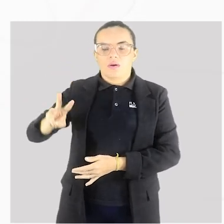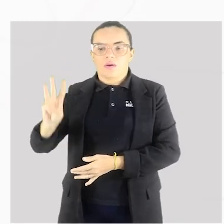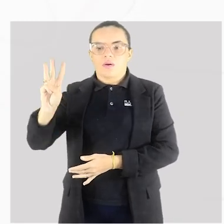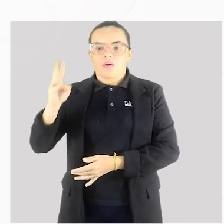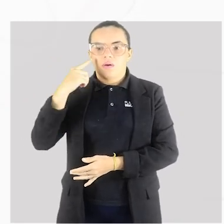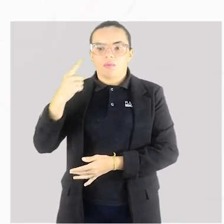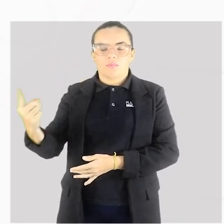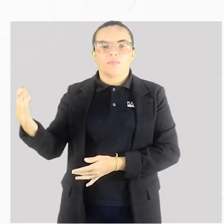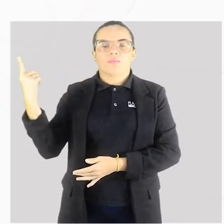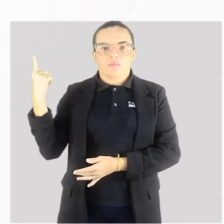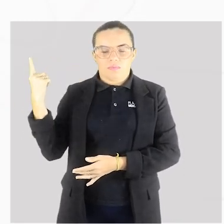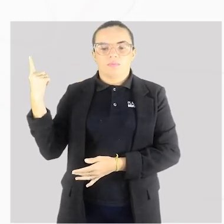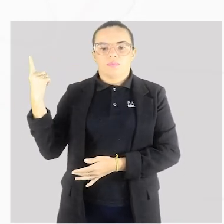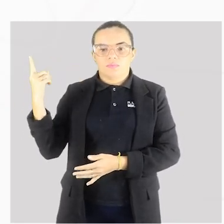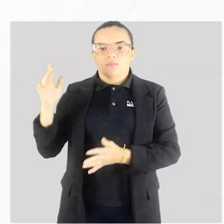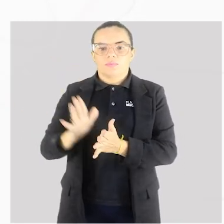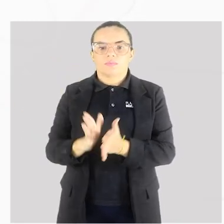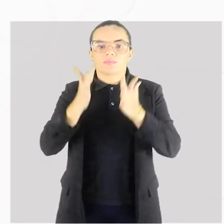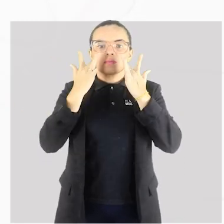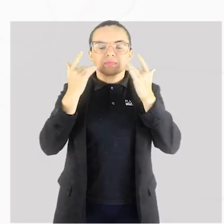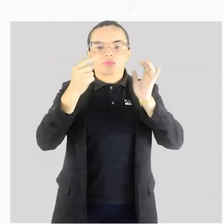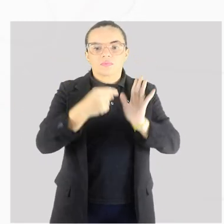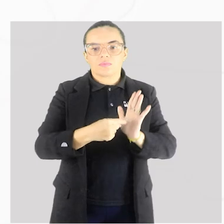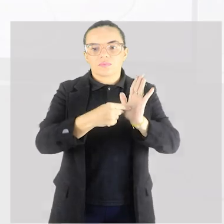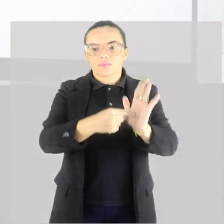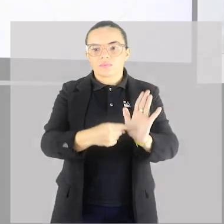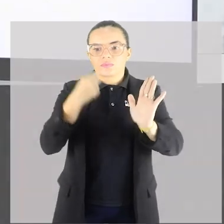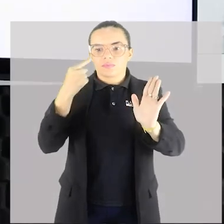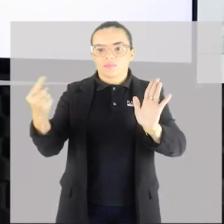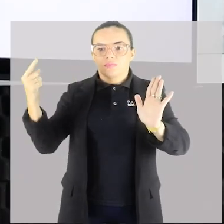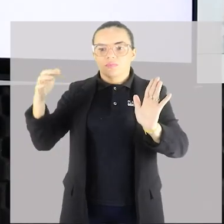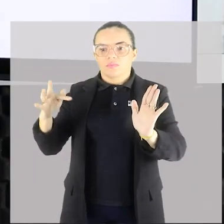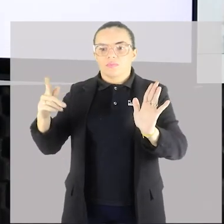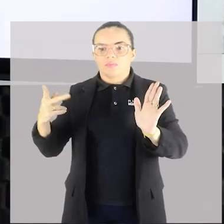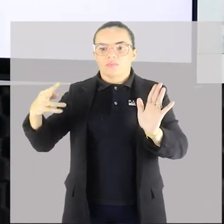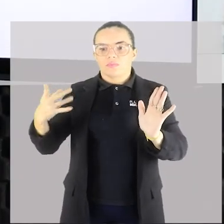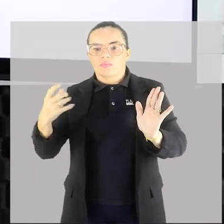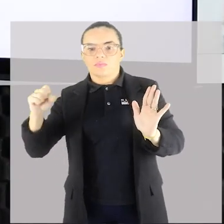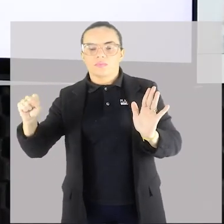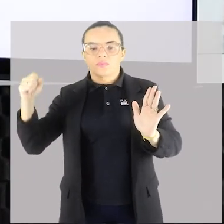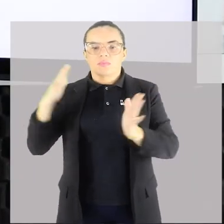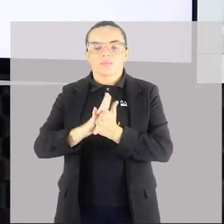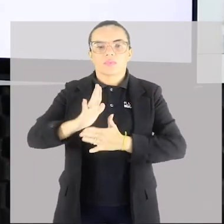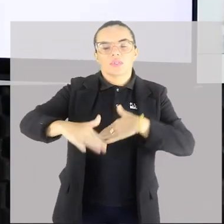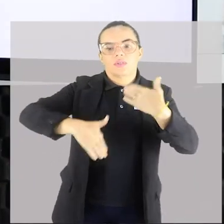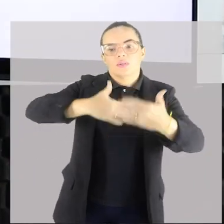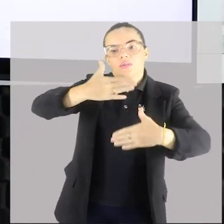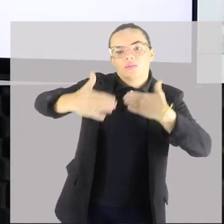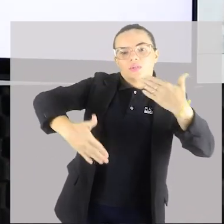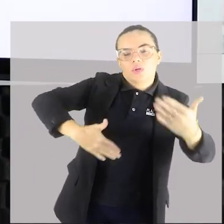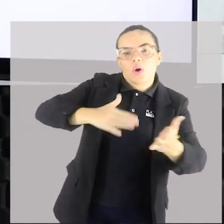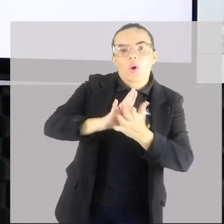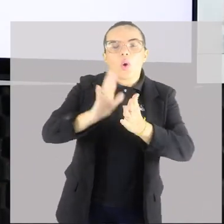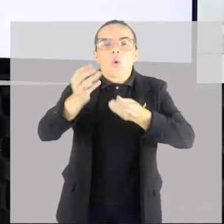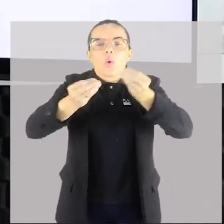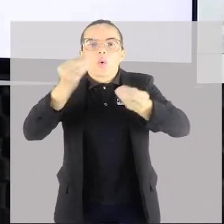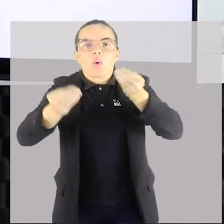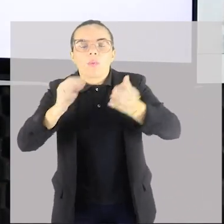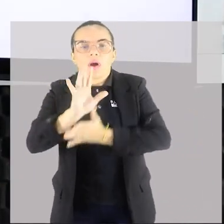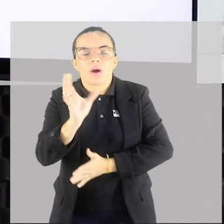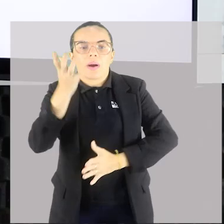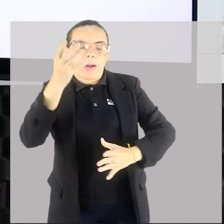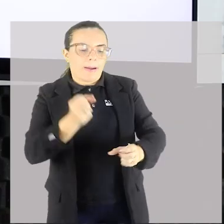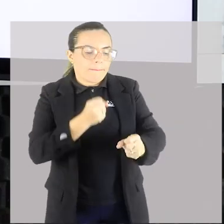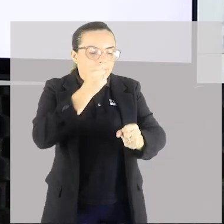Caprow. E essa obra é chamada Fluids, é um happening de arte processual. Por que processual? Porque ela vai sendo construída a